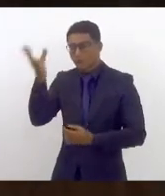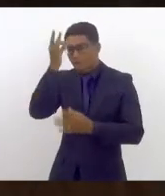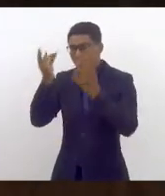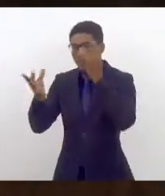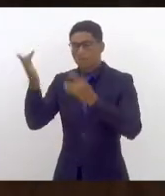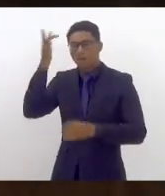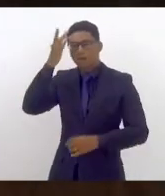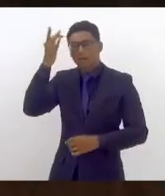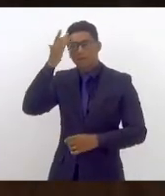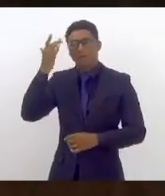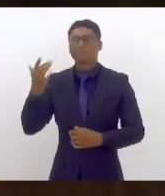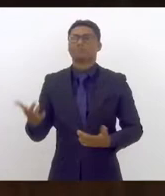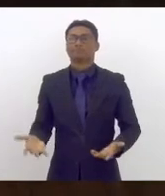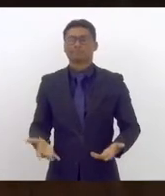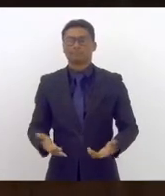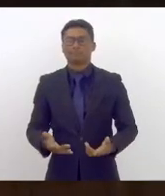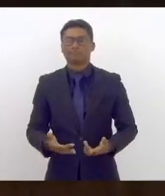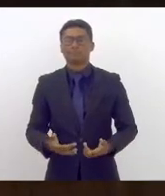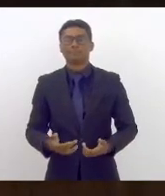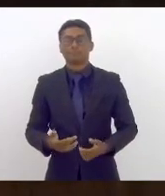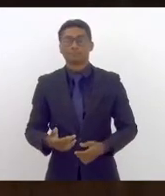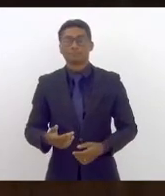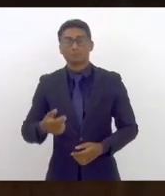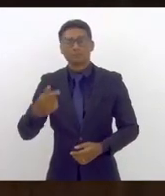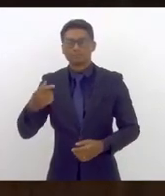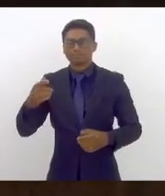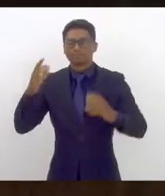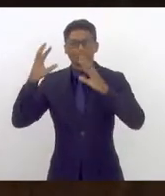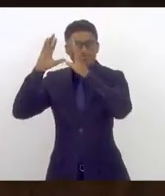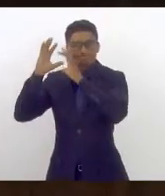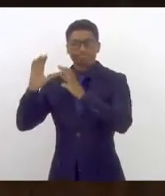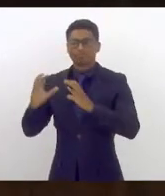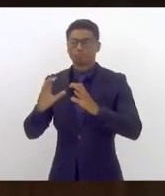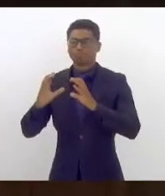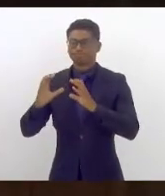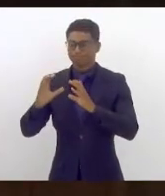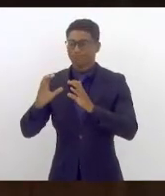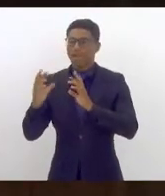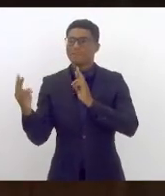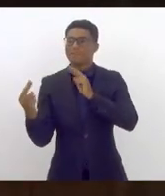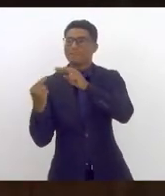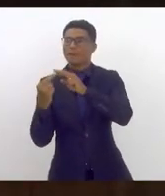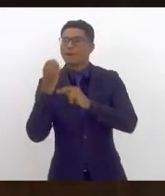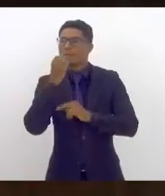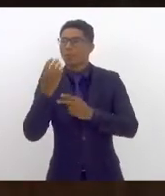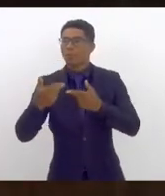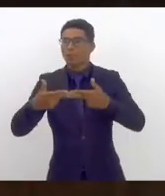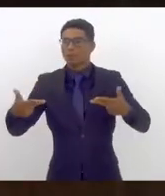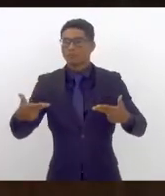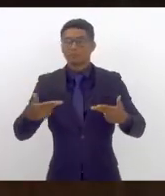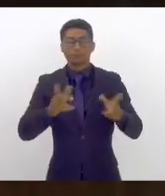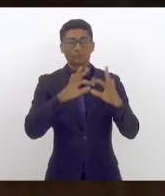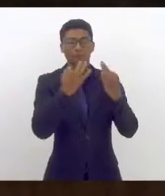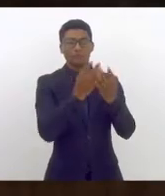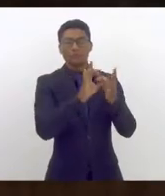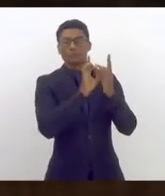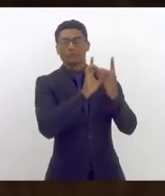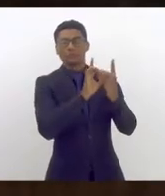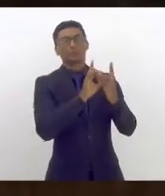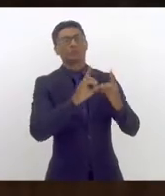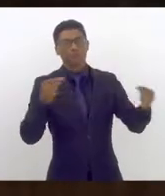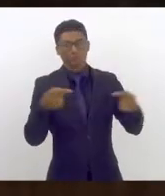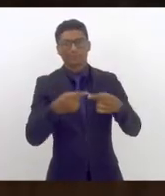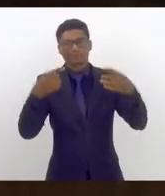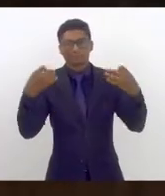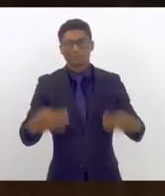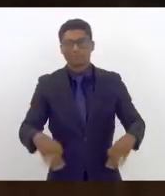precisa guardar no subconsciente muitos muitas boas referências e o vínculo efetivo Faz Parte dessas